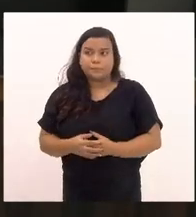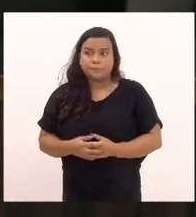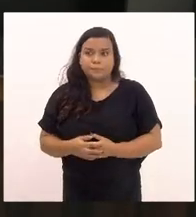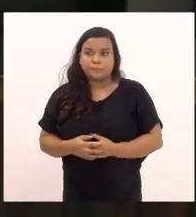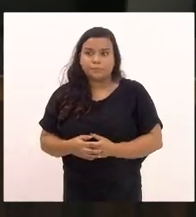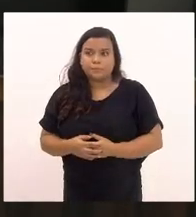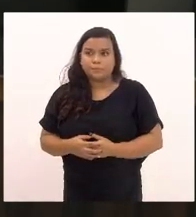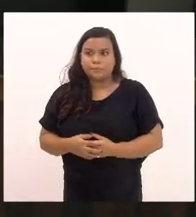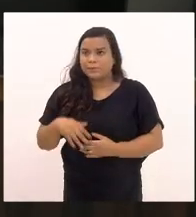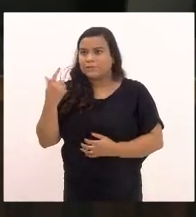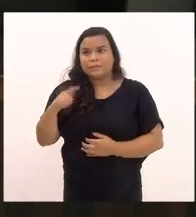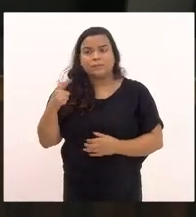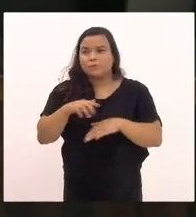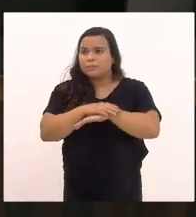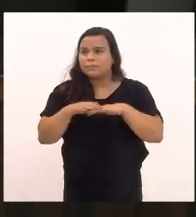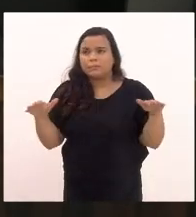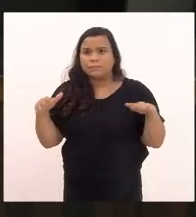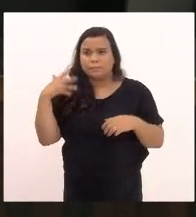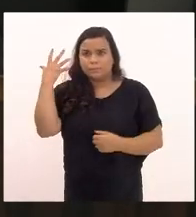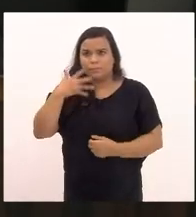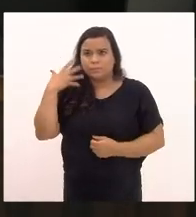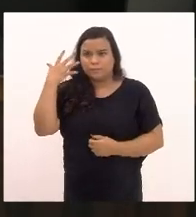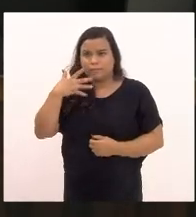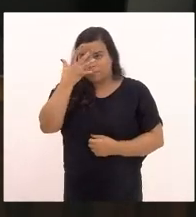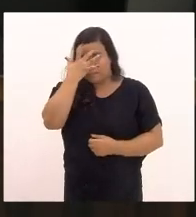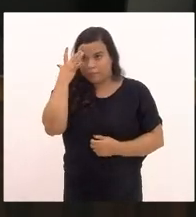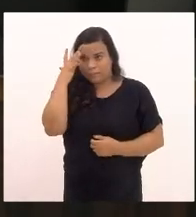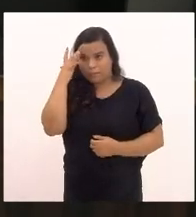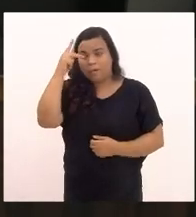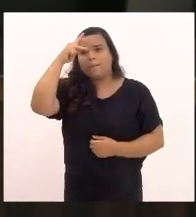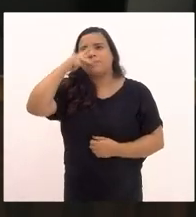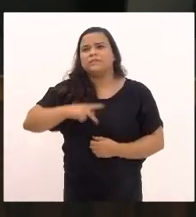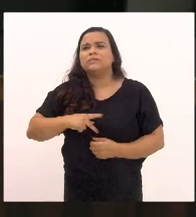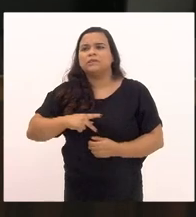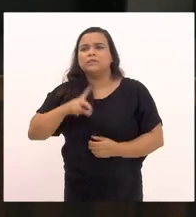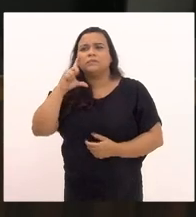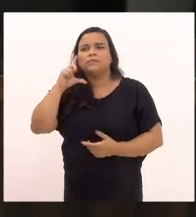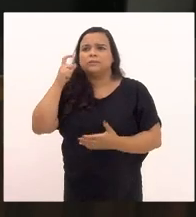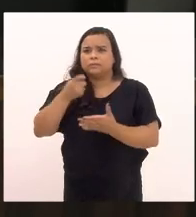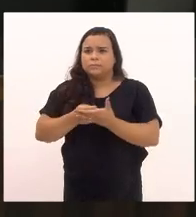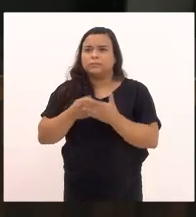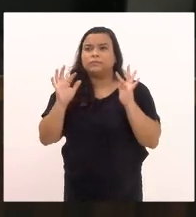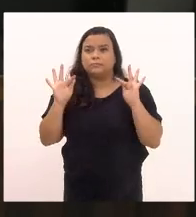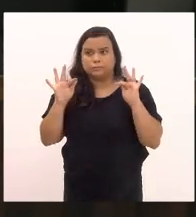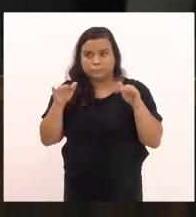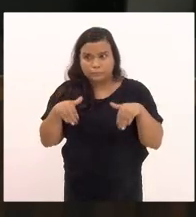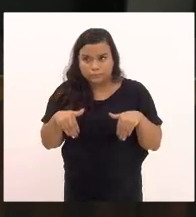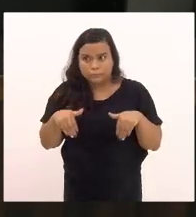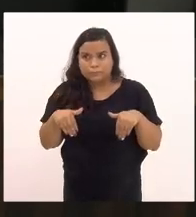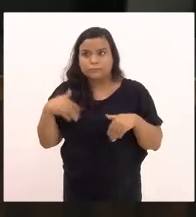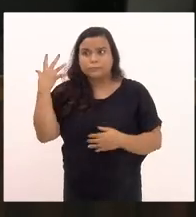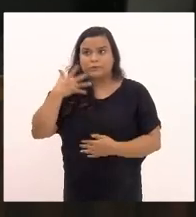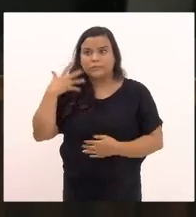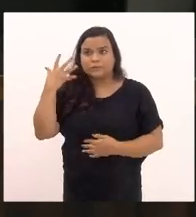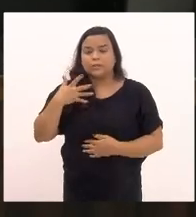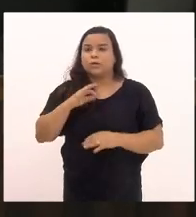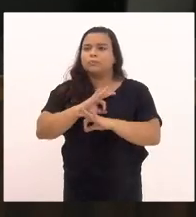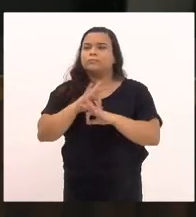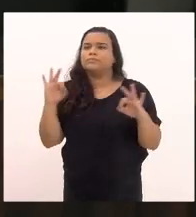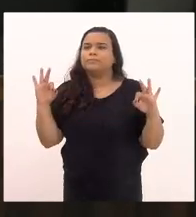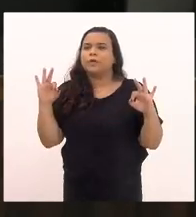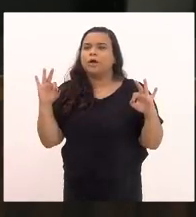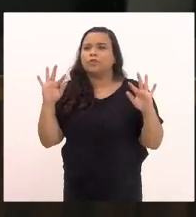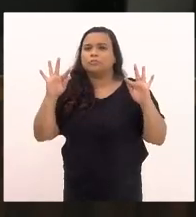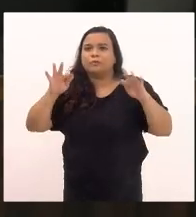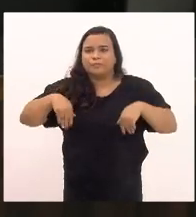Não havendo mais oradores inscritos, a presidência declara encerrada a presente sessão. Tenham todos um